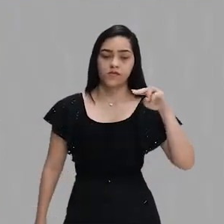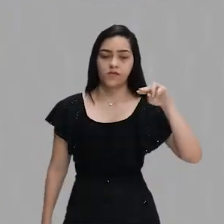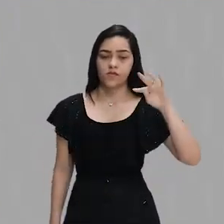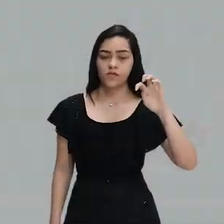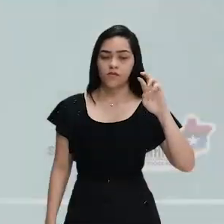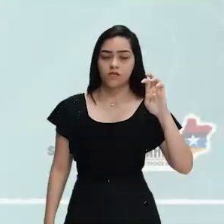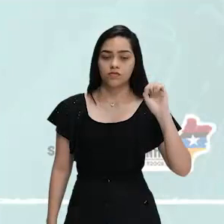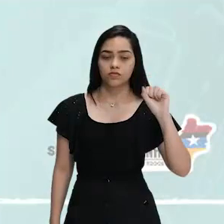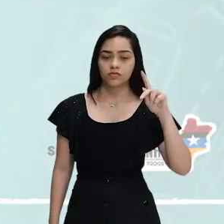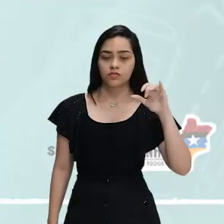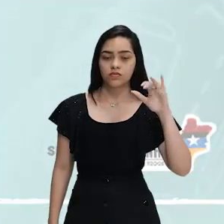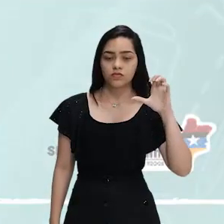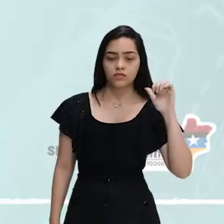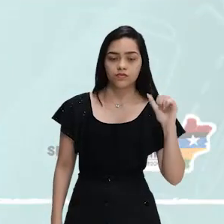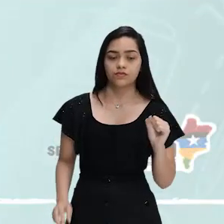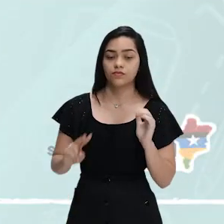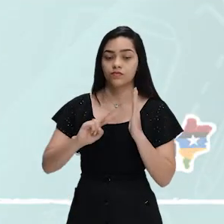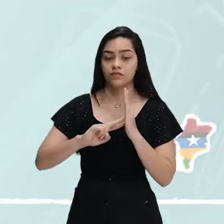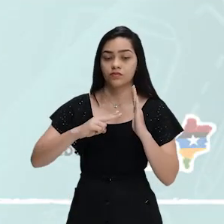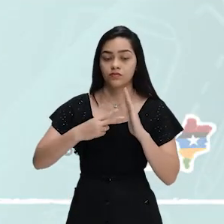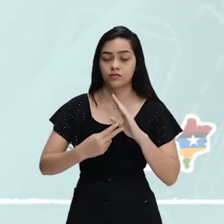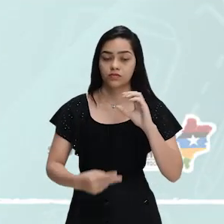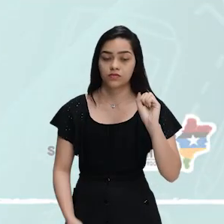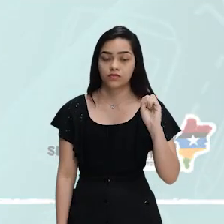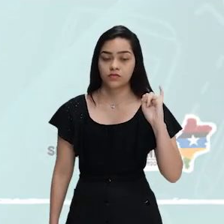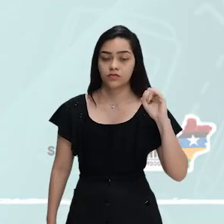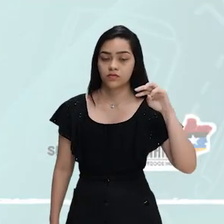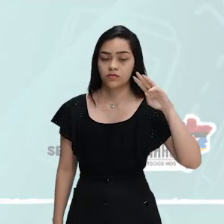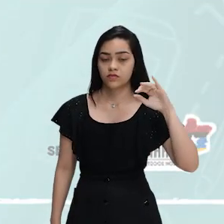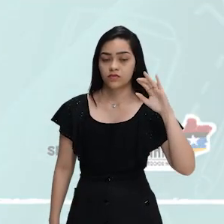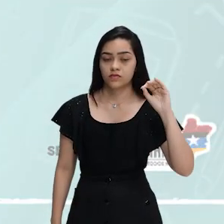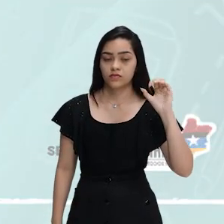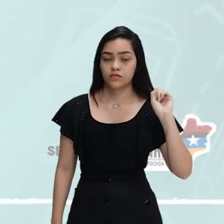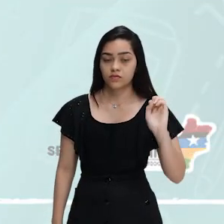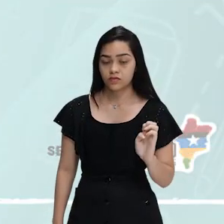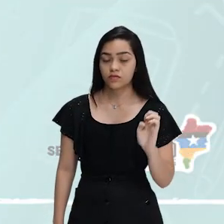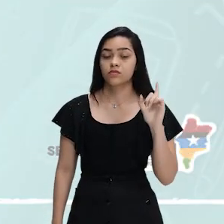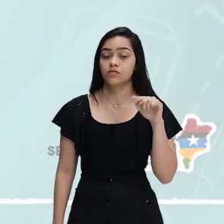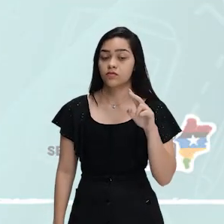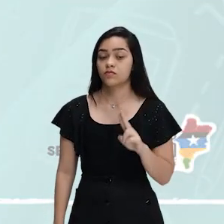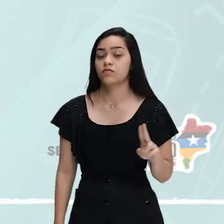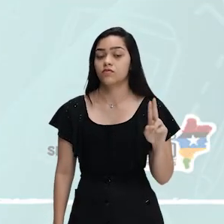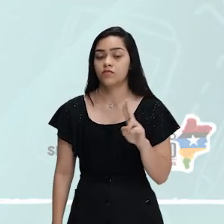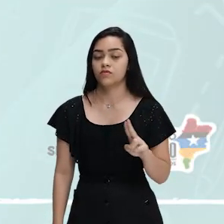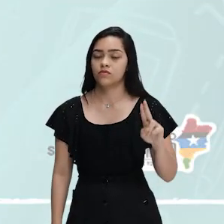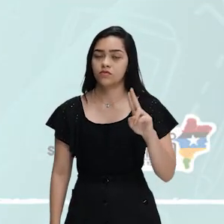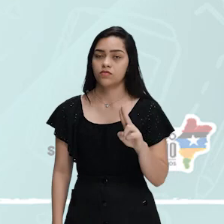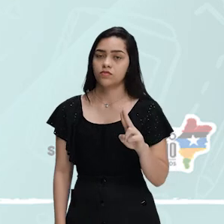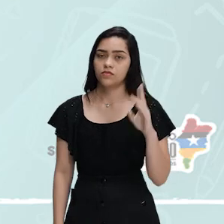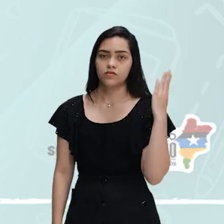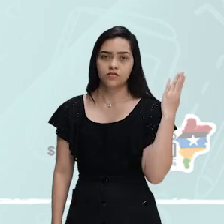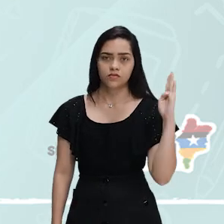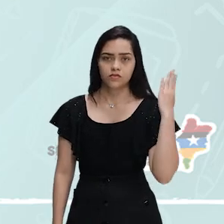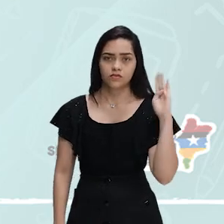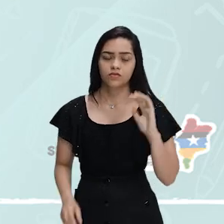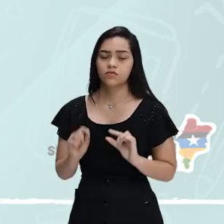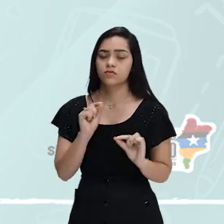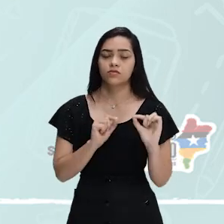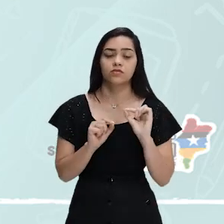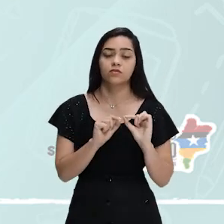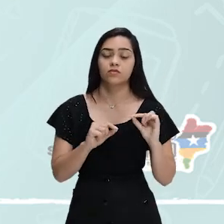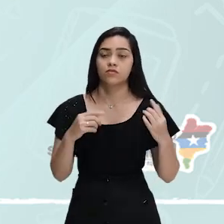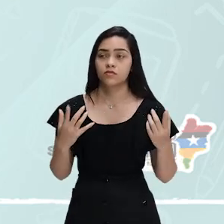interespecíficas? Também são chamadas de simbiose. Então, esse termo que ele é bastante usado na biologia. Que são o